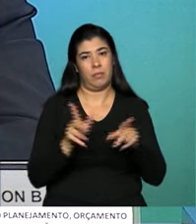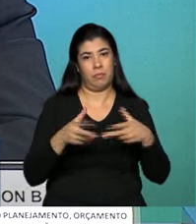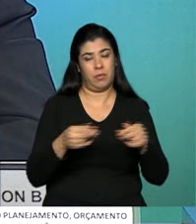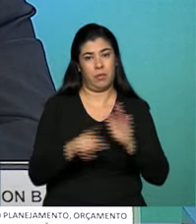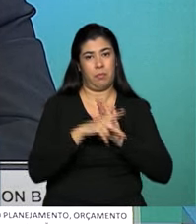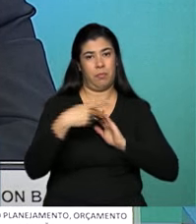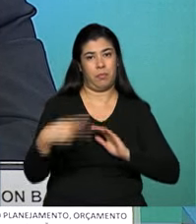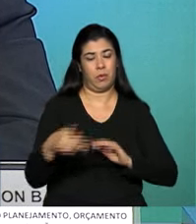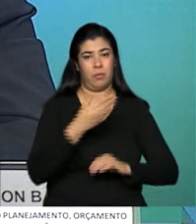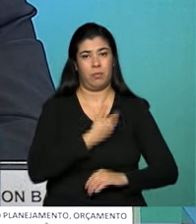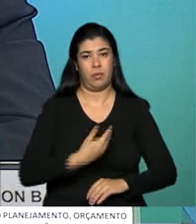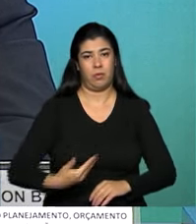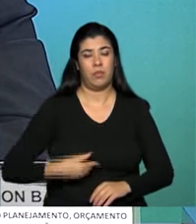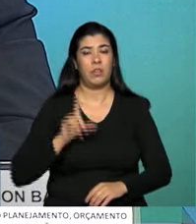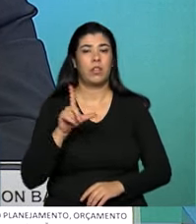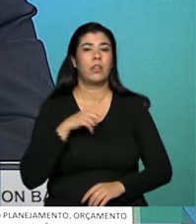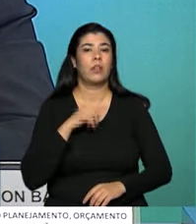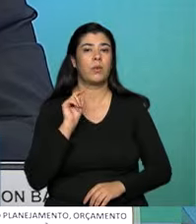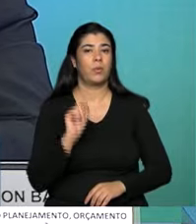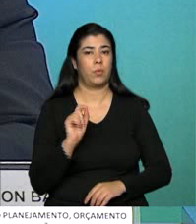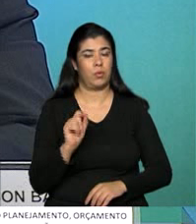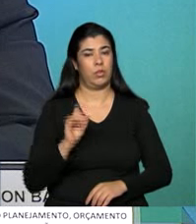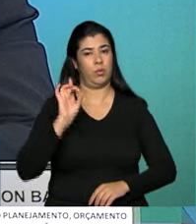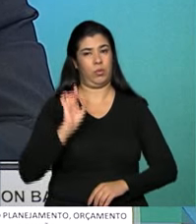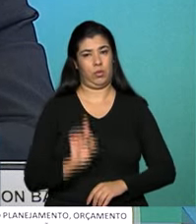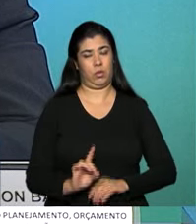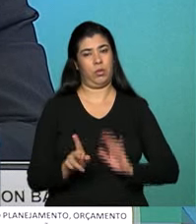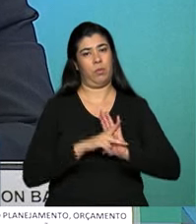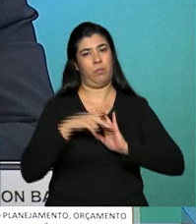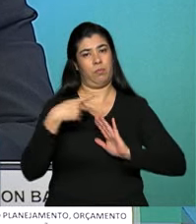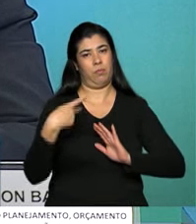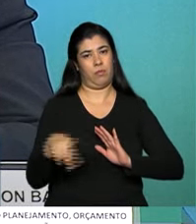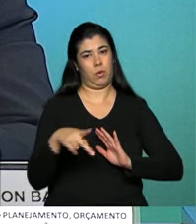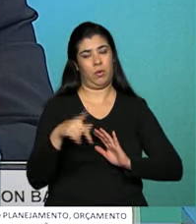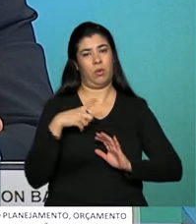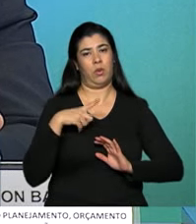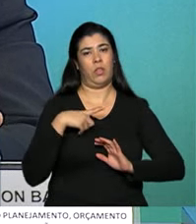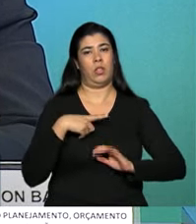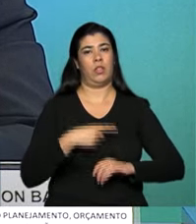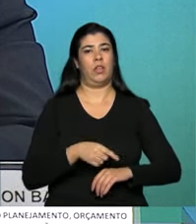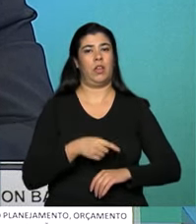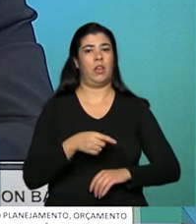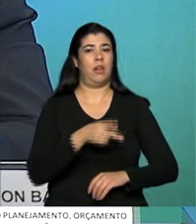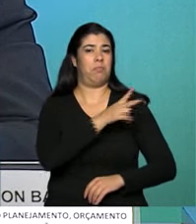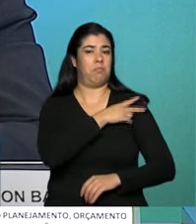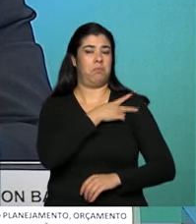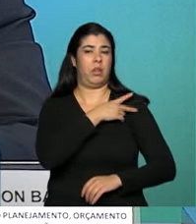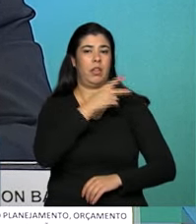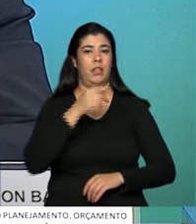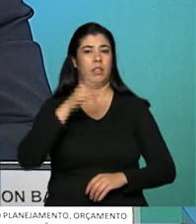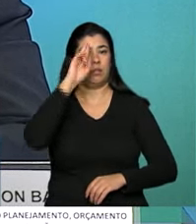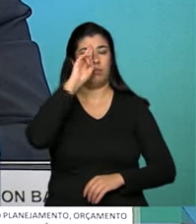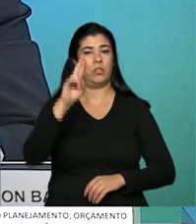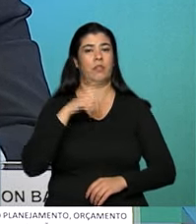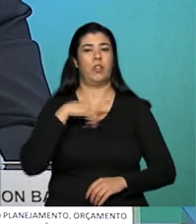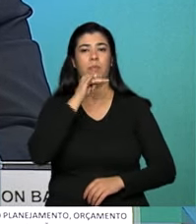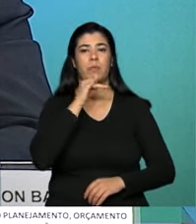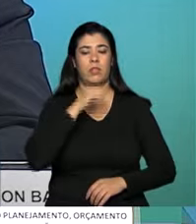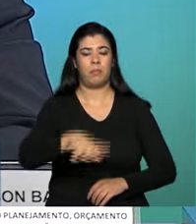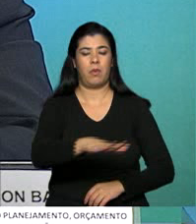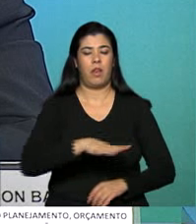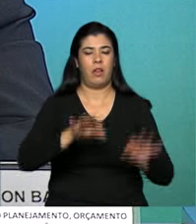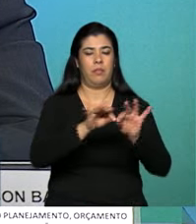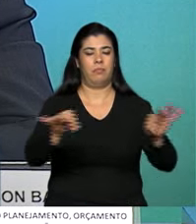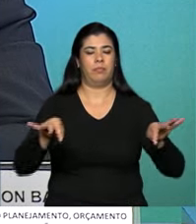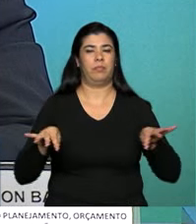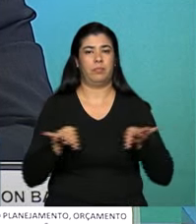União h também o que se chama o direito os direitos de domínio da união união tem vários terrenos principalmente em áreas